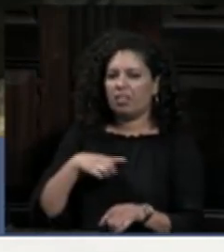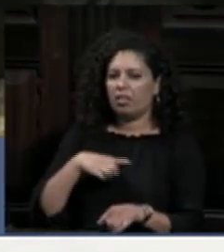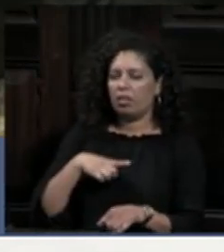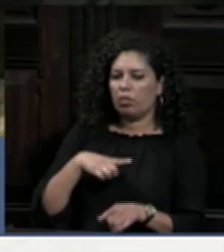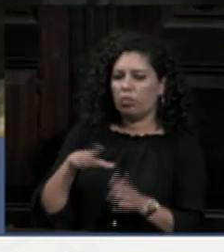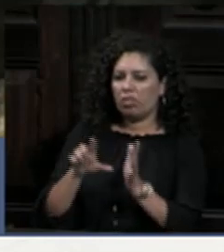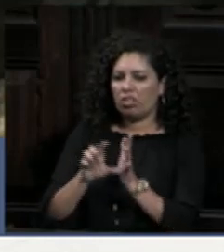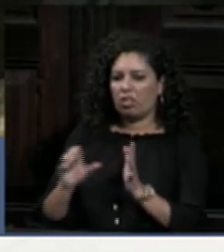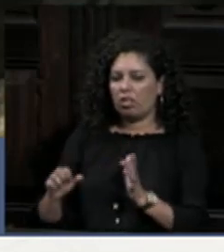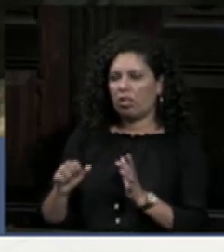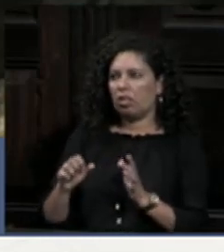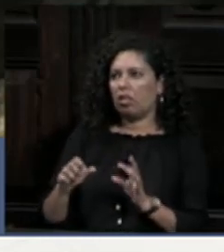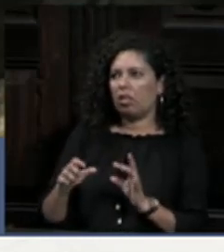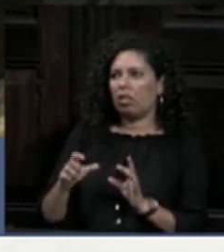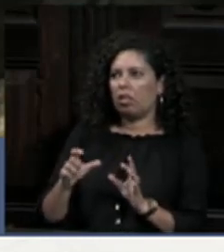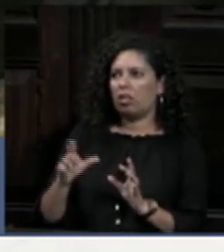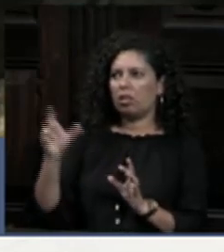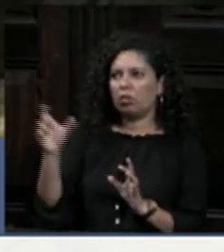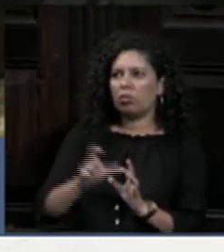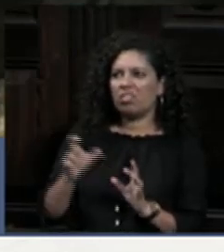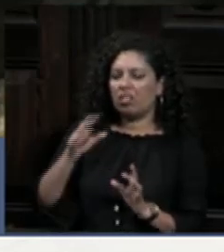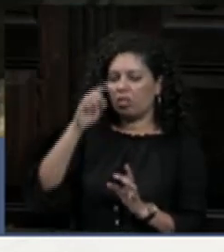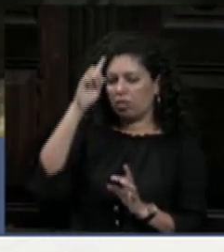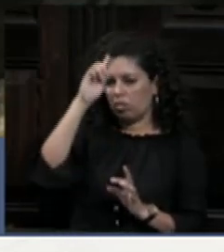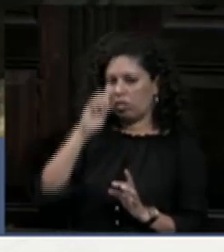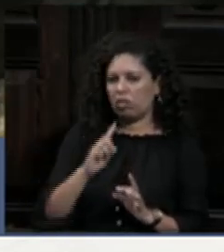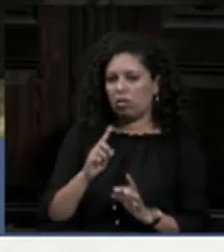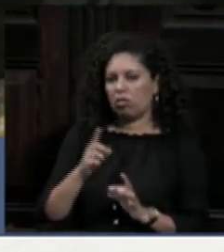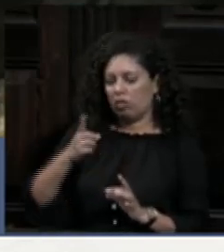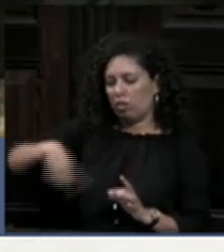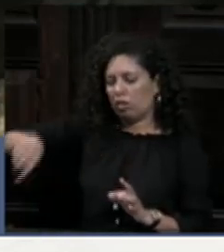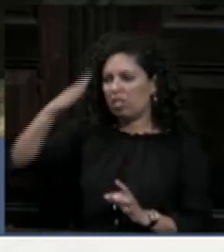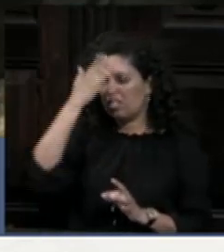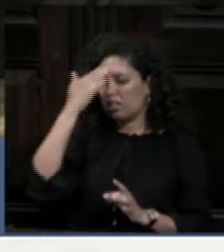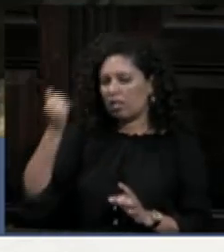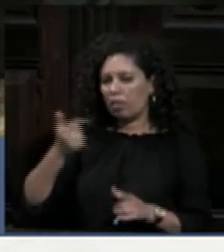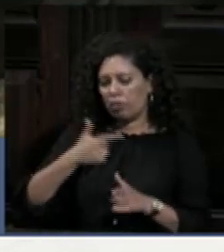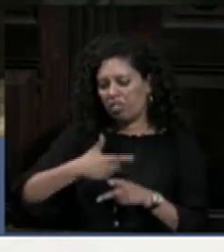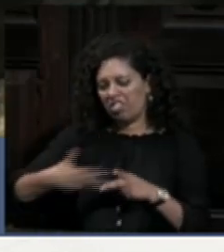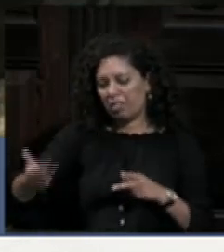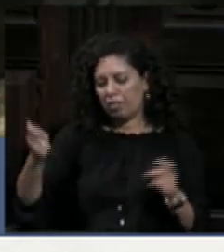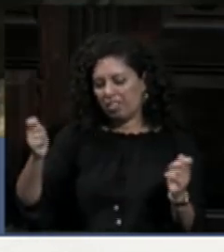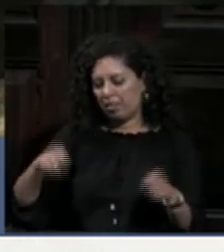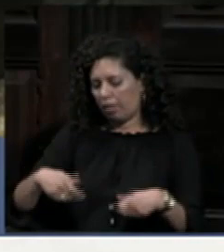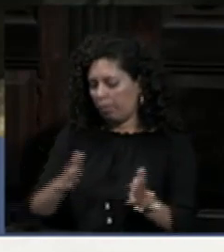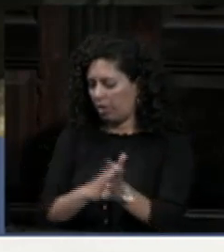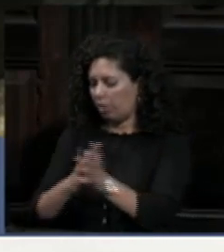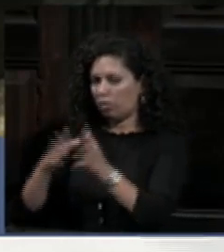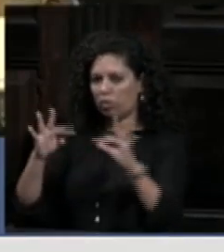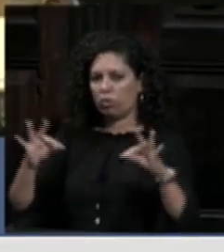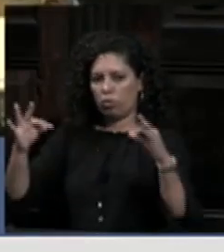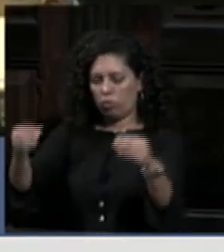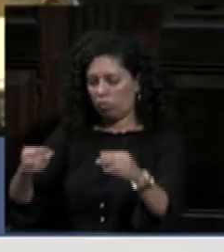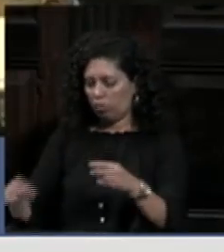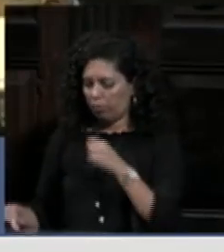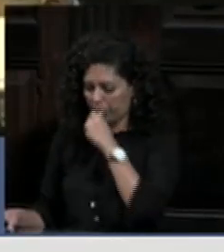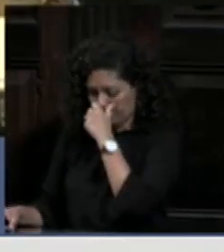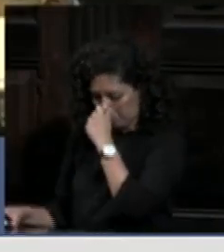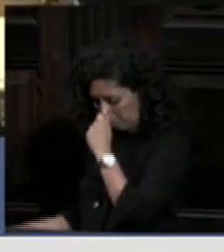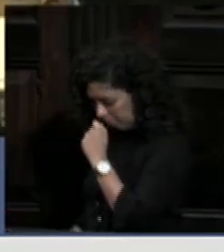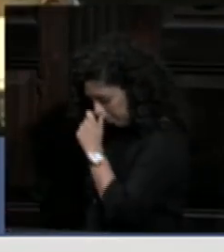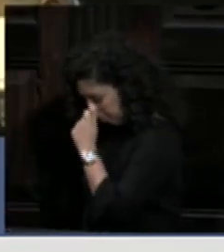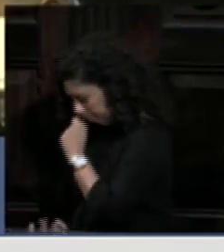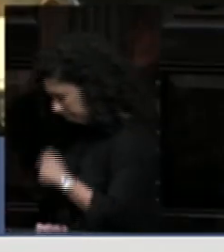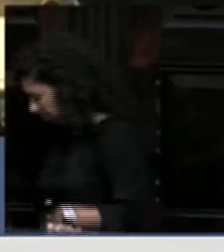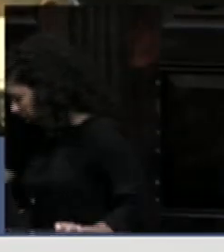livre e tenho certeza que os que vêm aqui estão acumulando mais uma vitória parabéns a todos o deputado átila